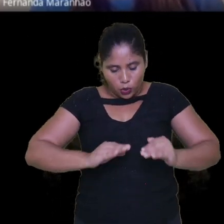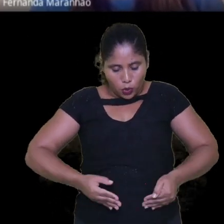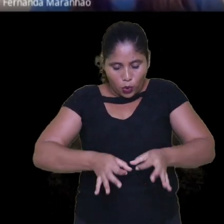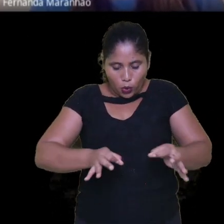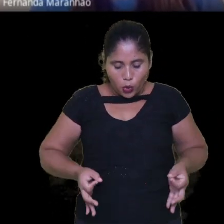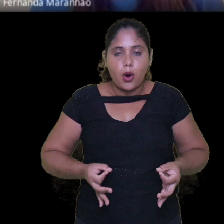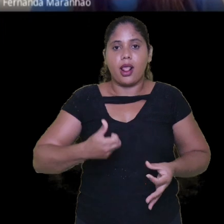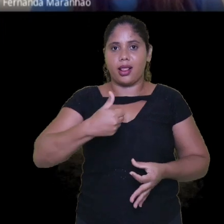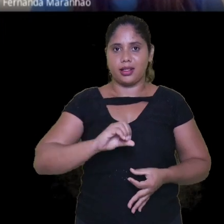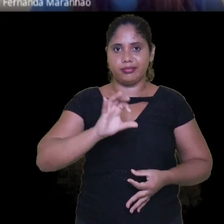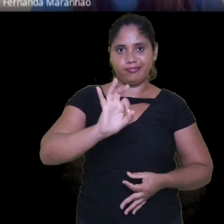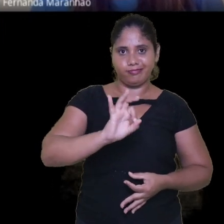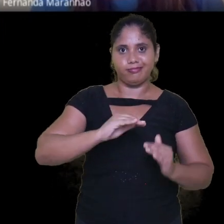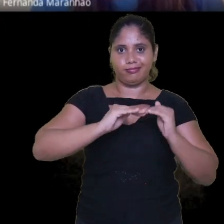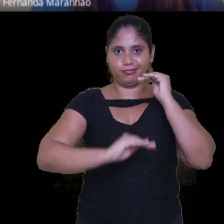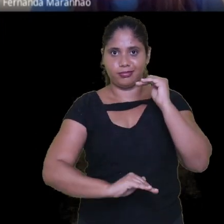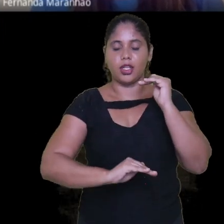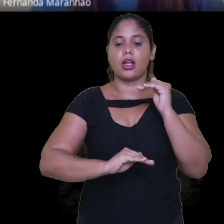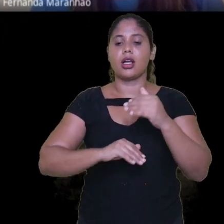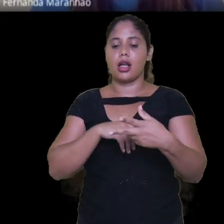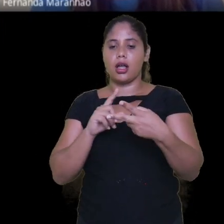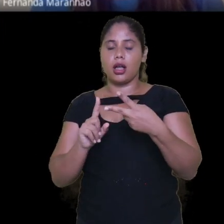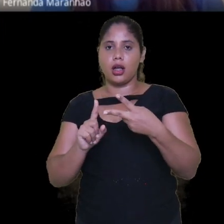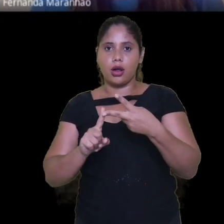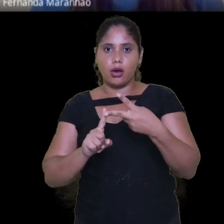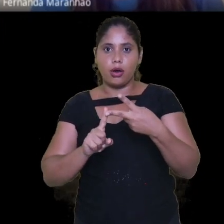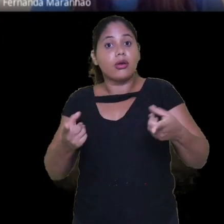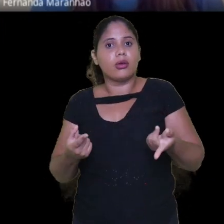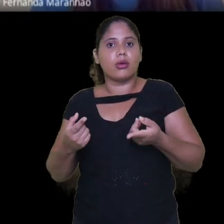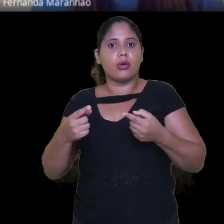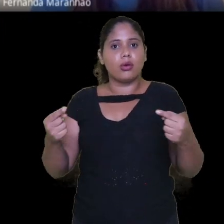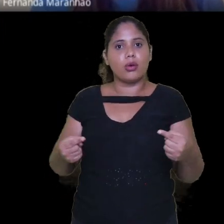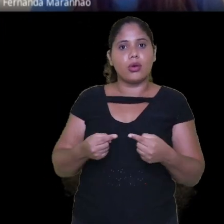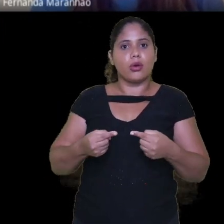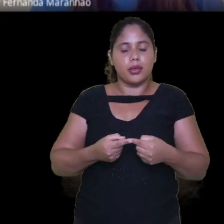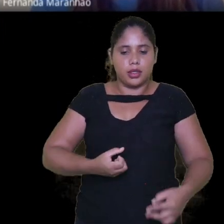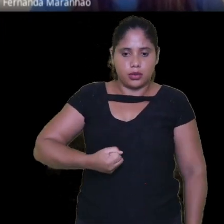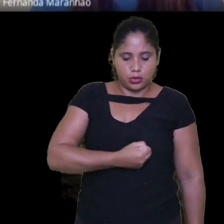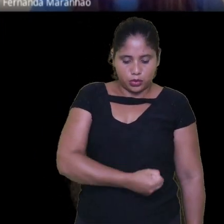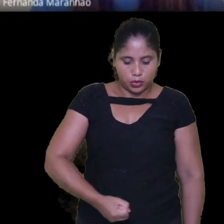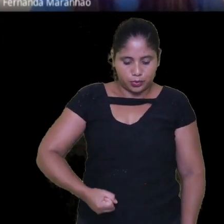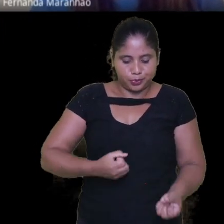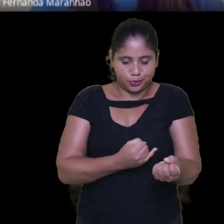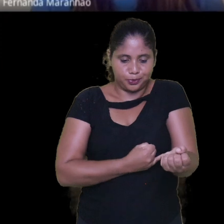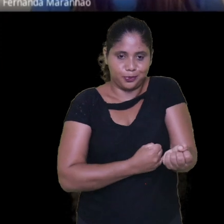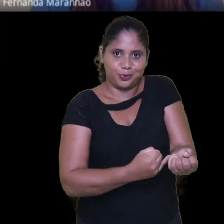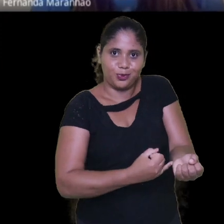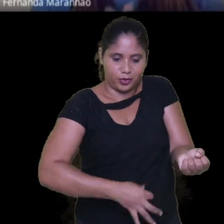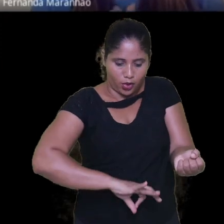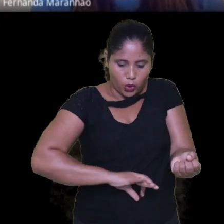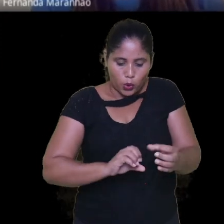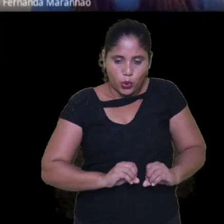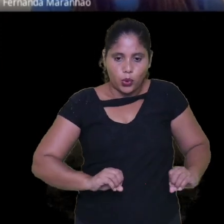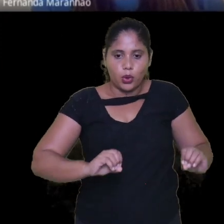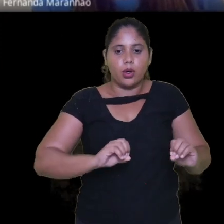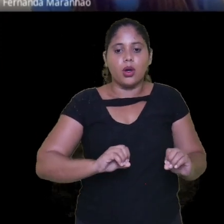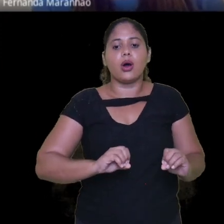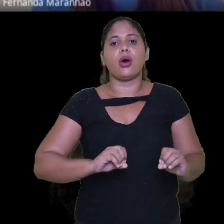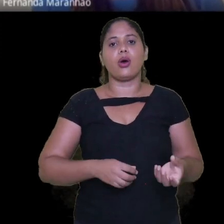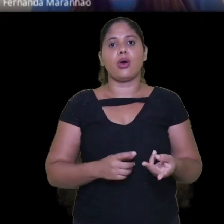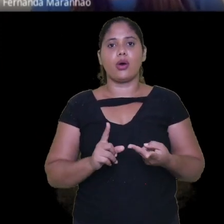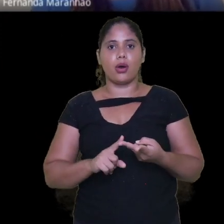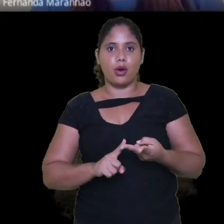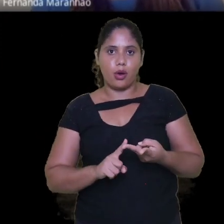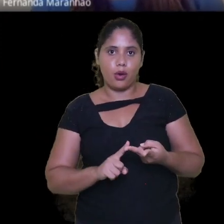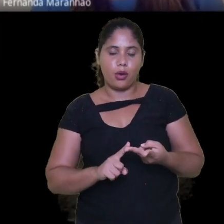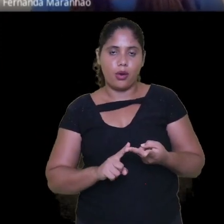de 32 semanas, para dizermos que temos uma restrição com critérios menores, precisamos ter um peso ou uma circunferência abdominal do feto menores